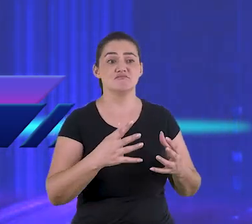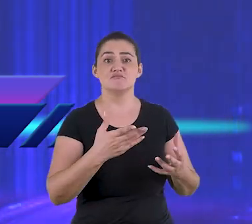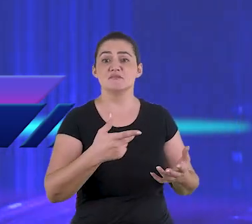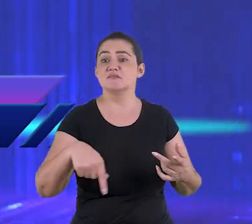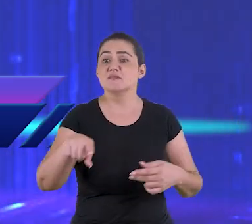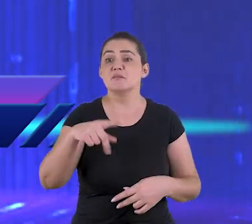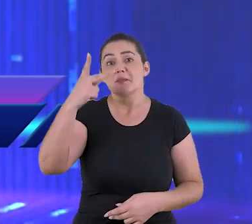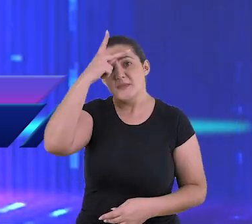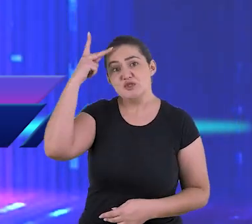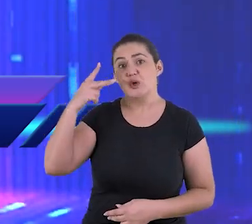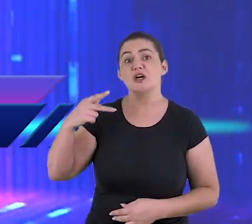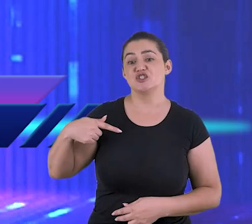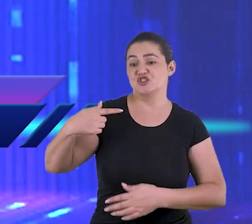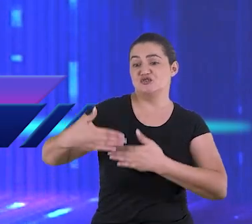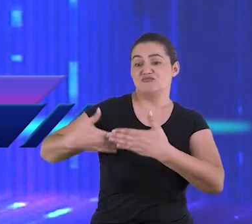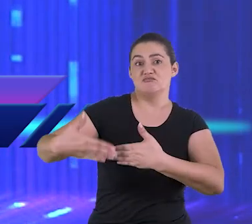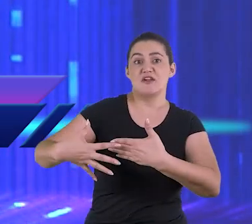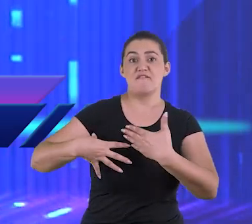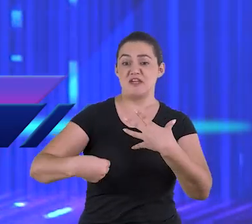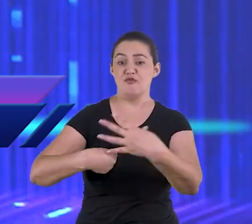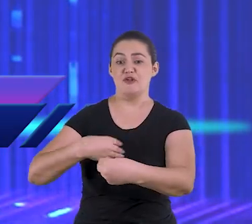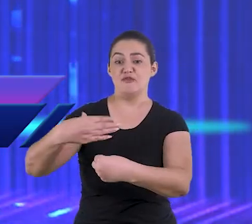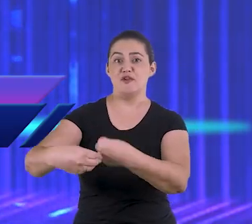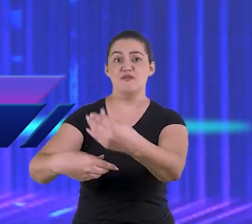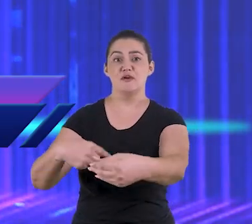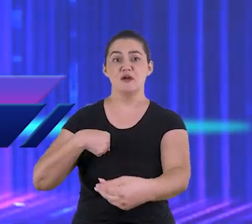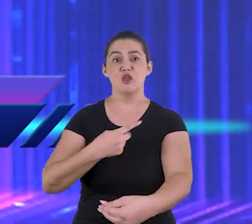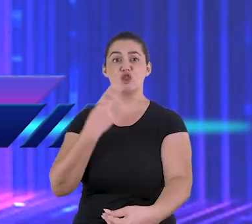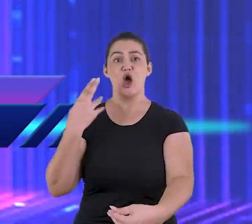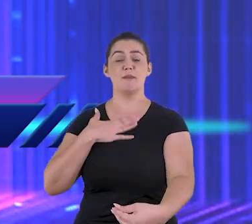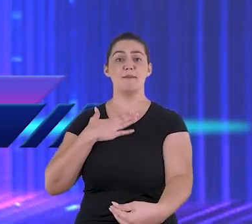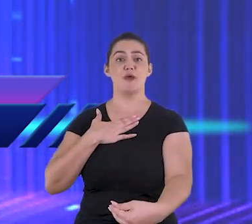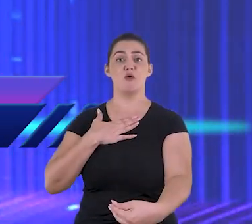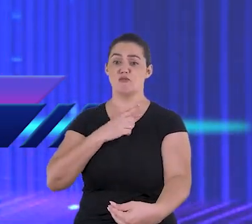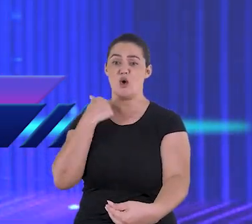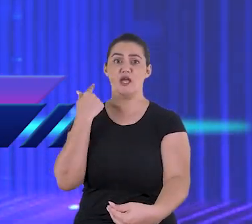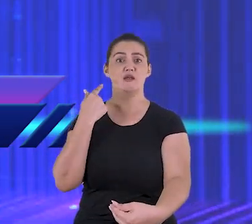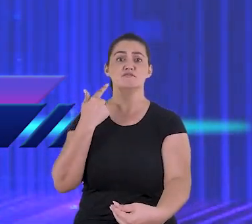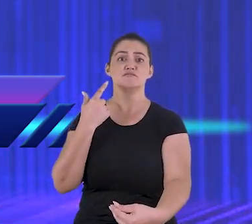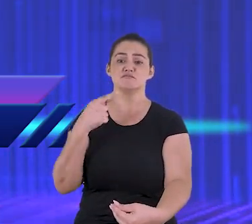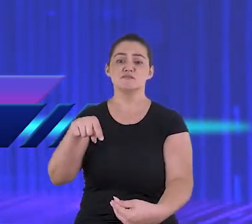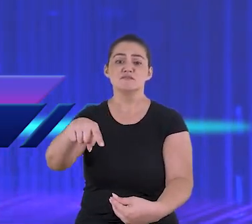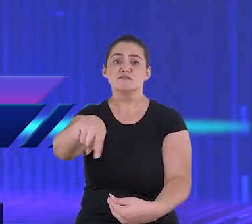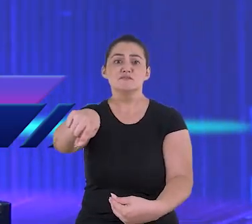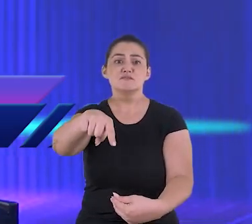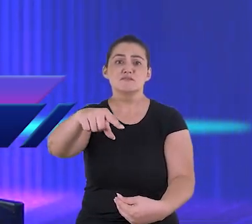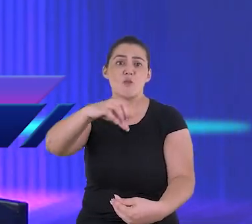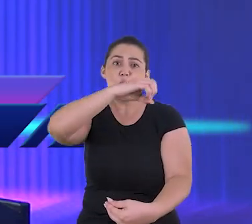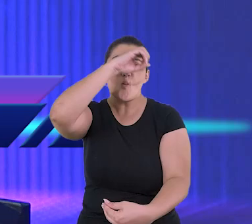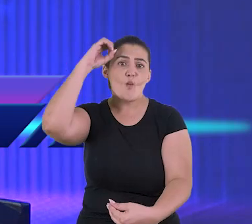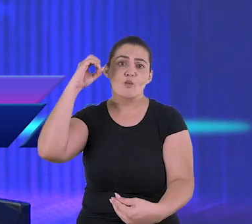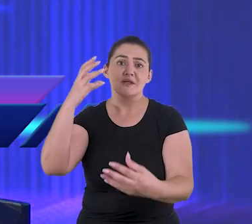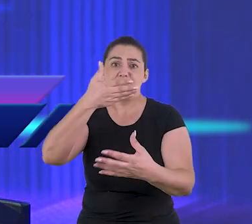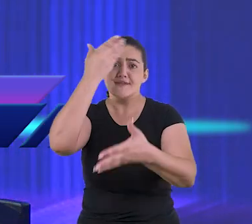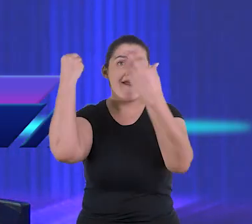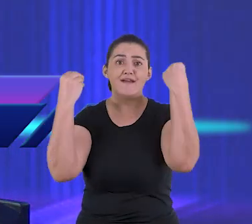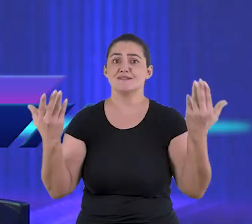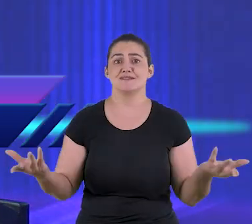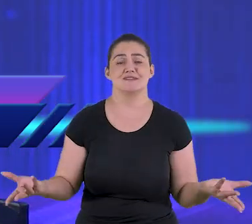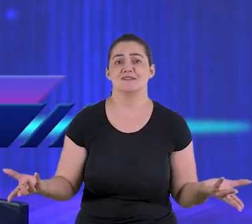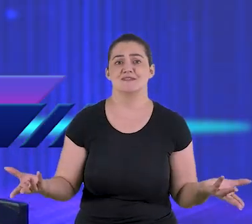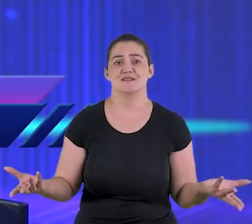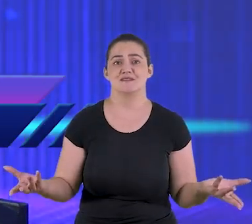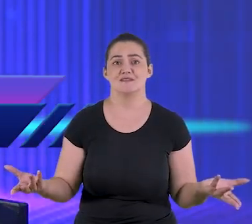está dizendo. Os mortos não sabem nada e eles serão esquecidos. Amor, ódio, inveja já